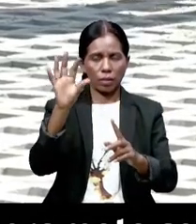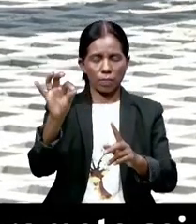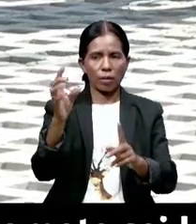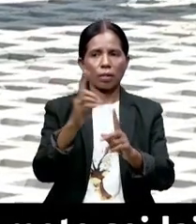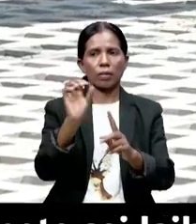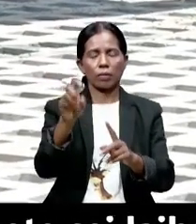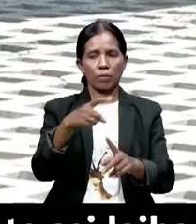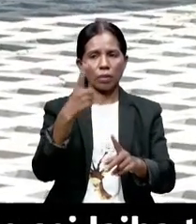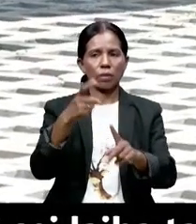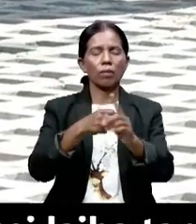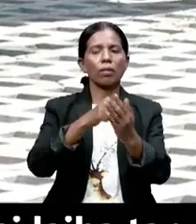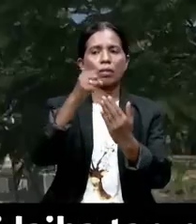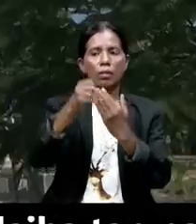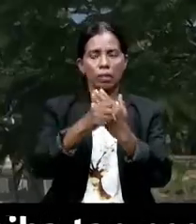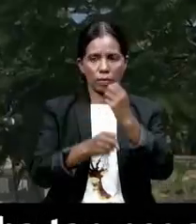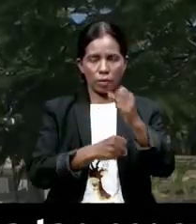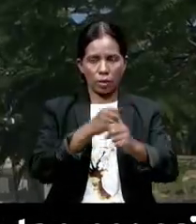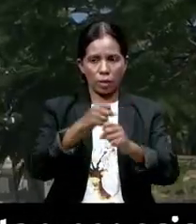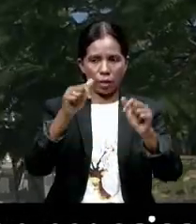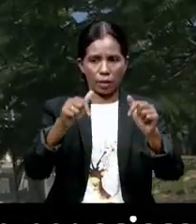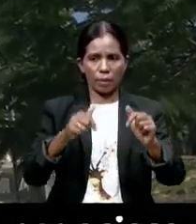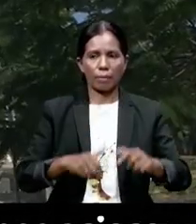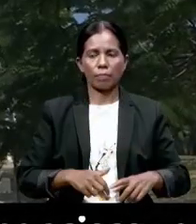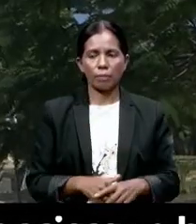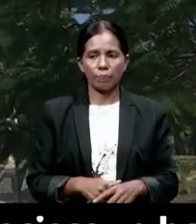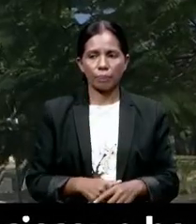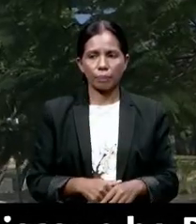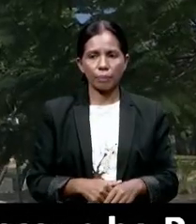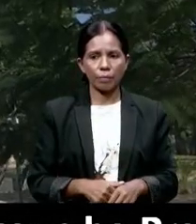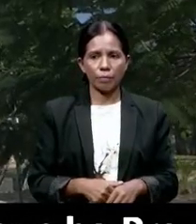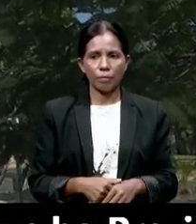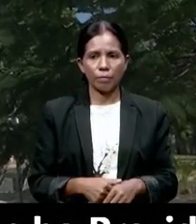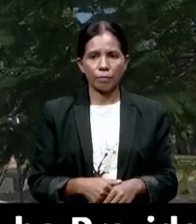Senhida, fula em setembro, a Tinanem. Adéria de Ximenes, Matheus Romário, Giemen.